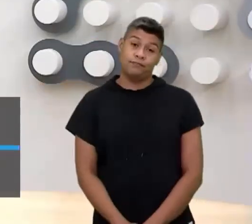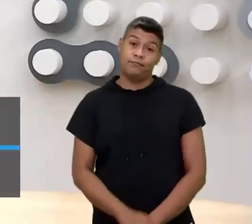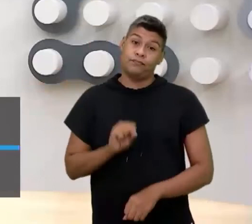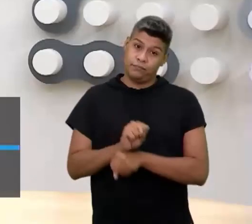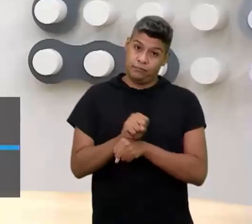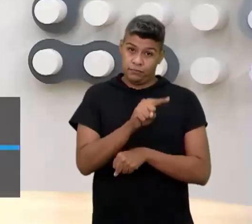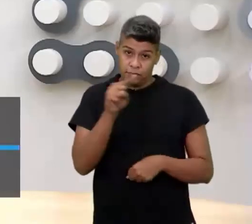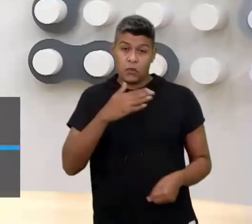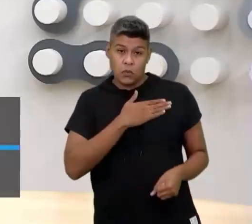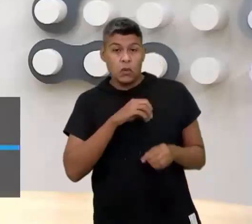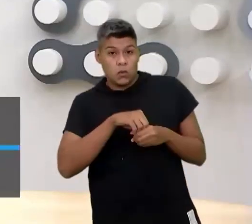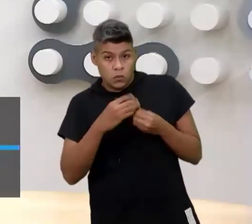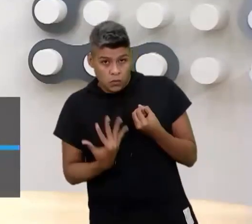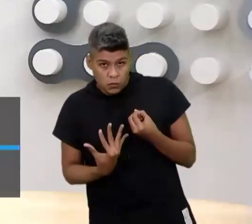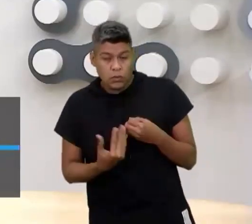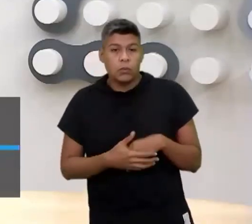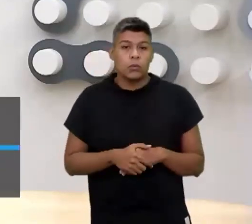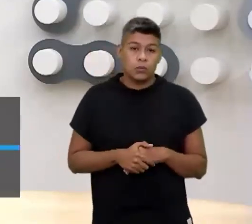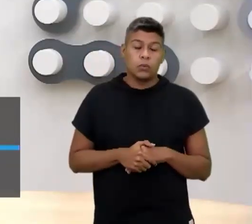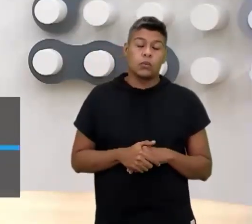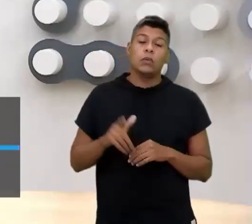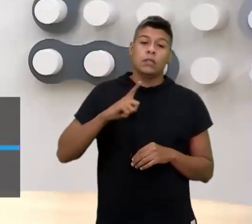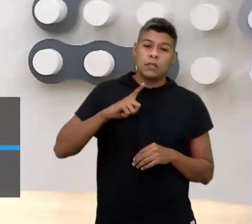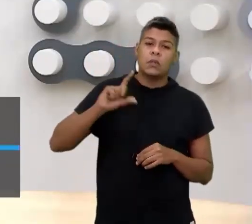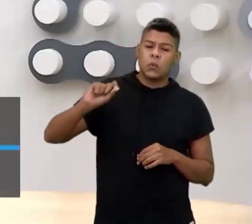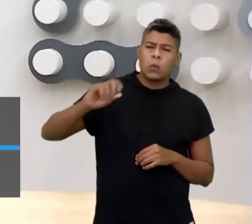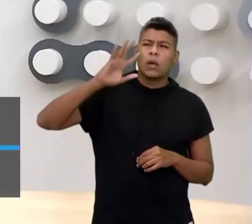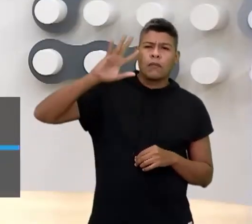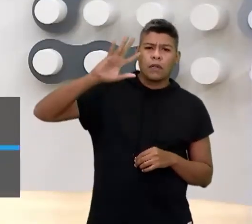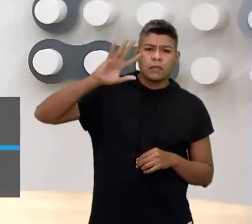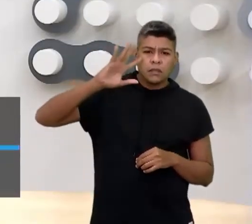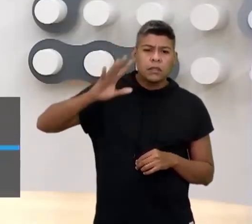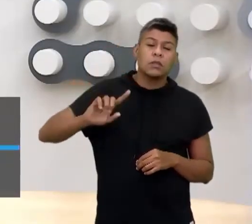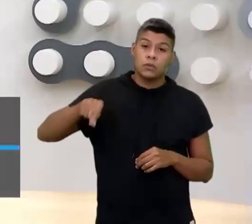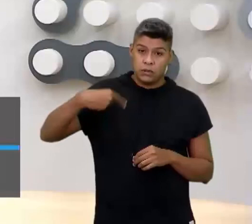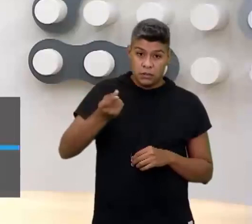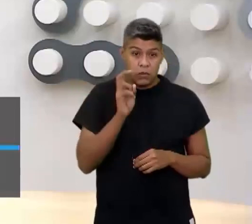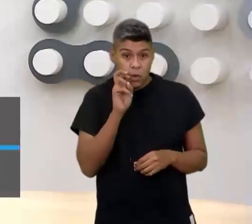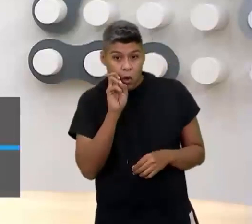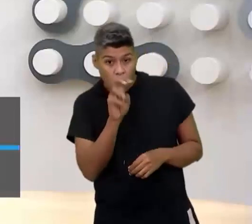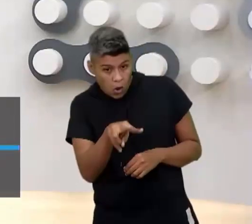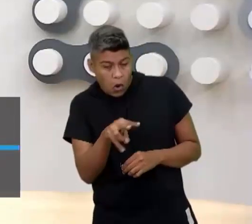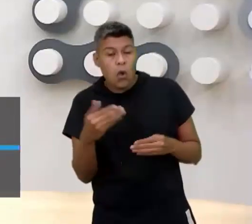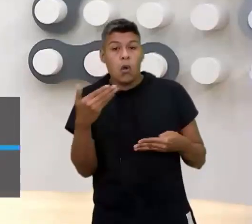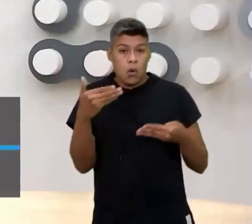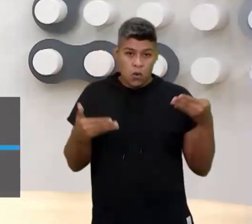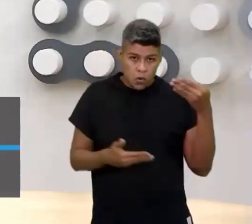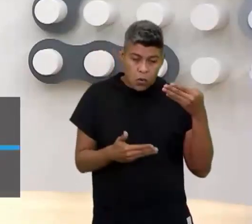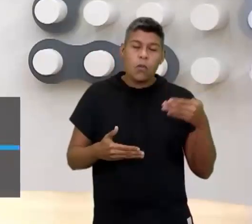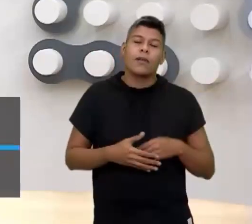que vocês tenham gostado do conteúdo. Eu deixei lá para vocês uma reflexão, então depois dá uma olhadinha lá nos